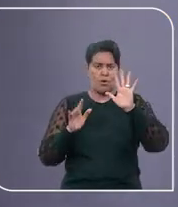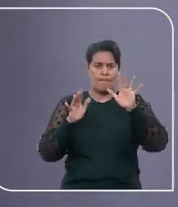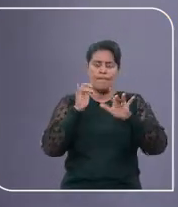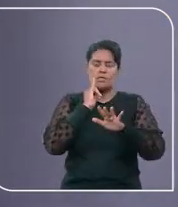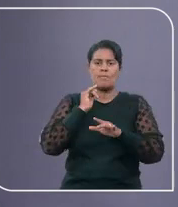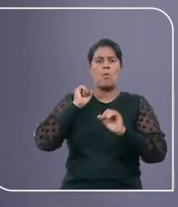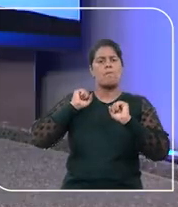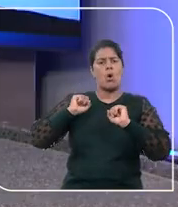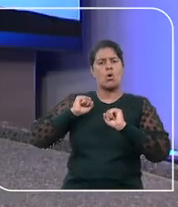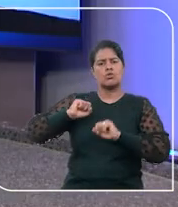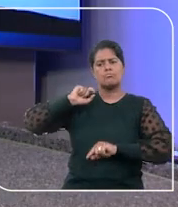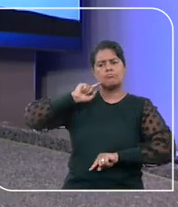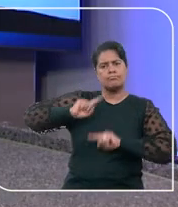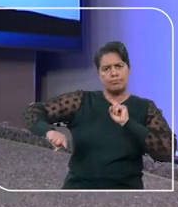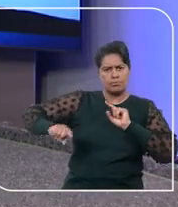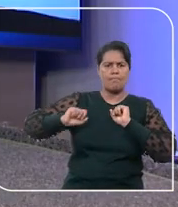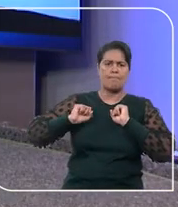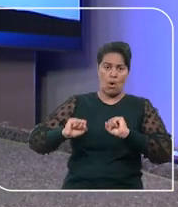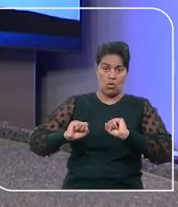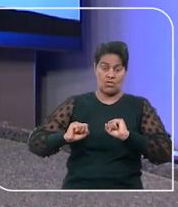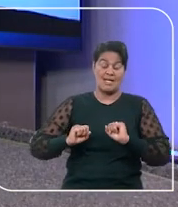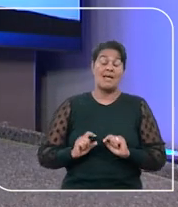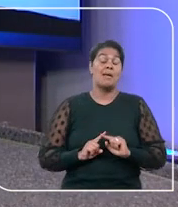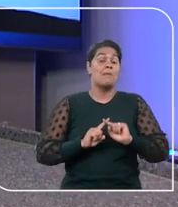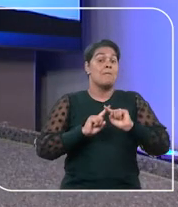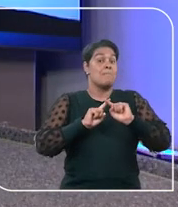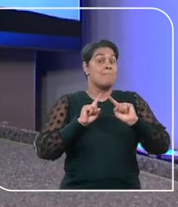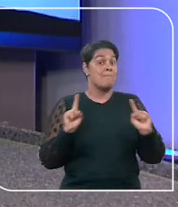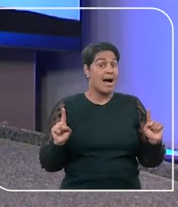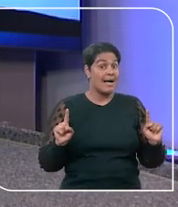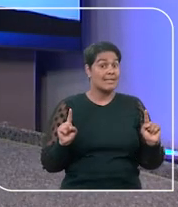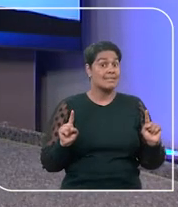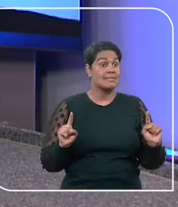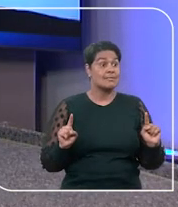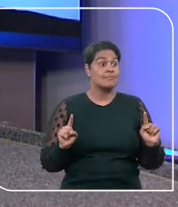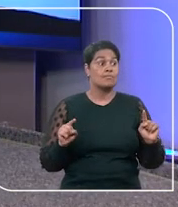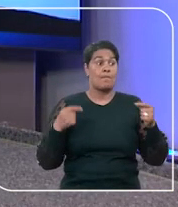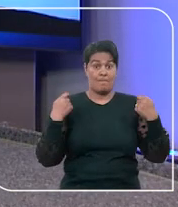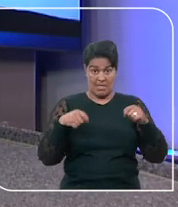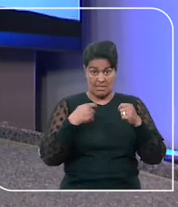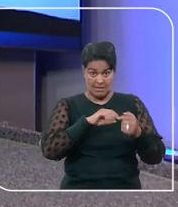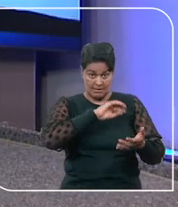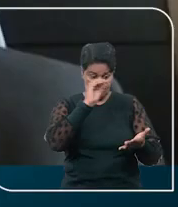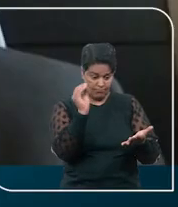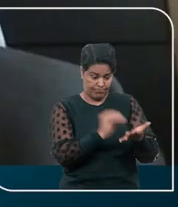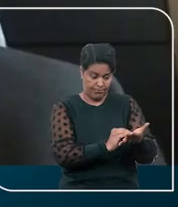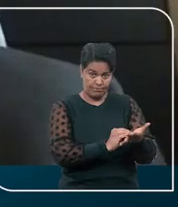você, professor Francisco, é necessária essa proibição com previsão em convenção?